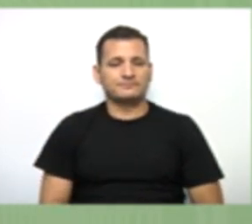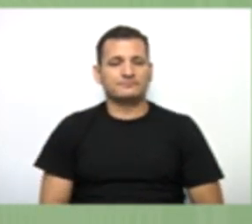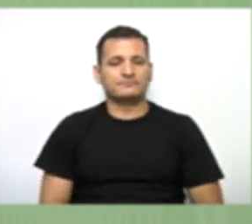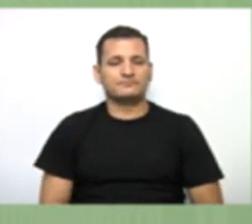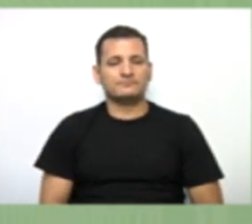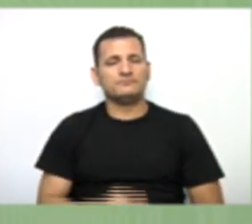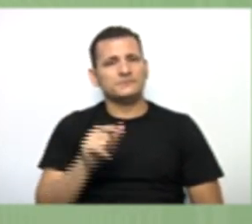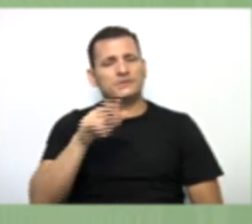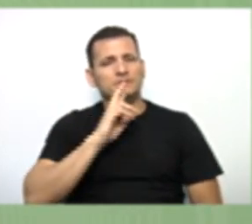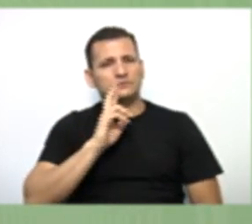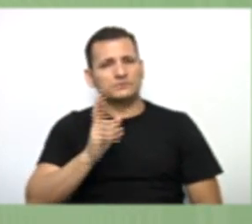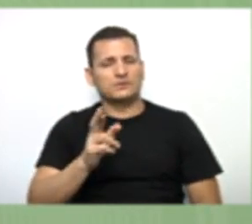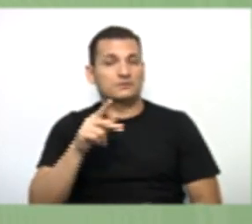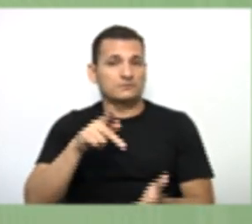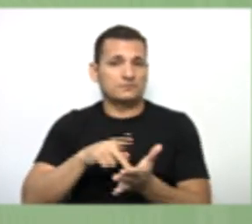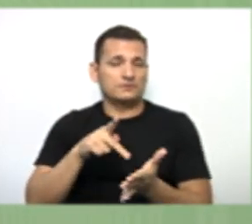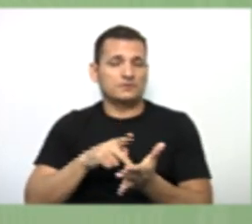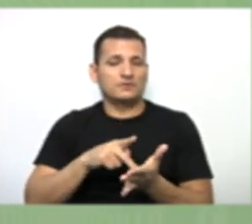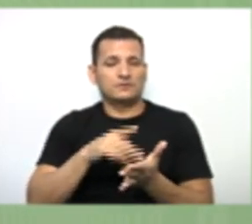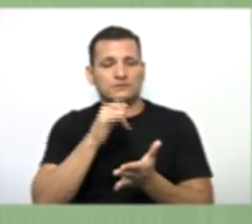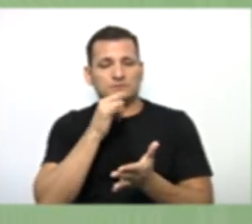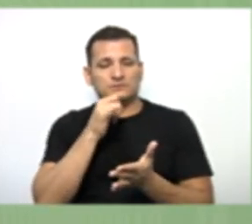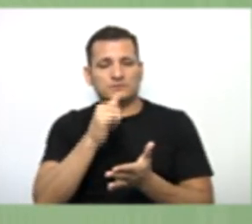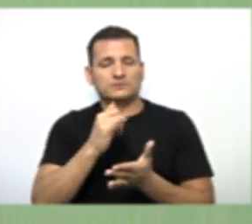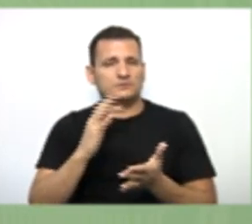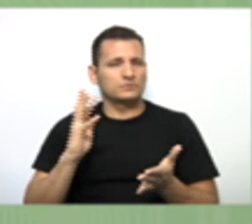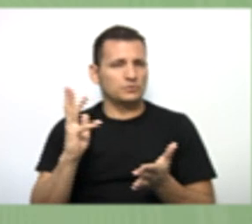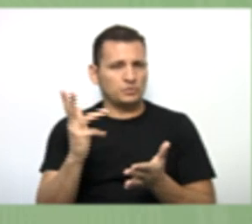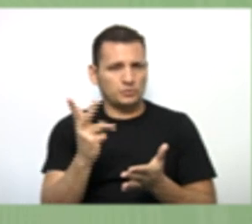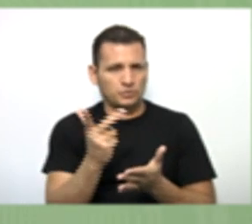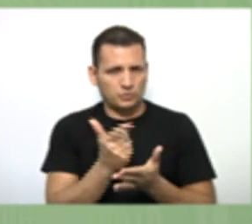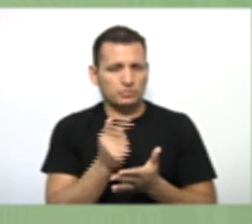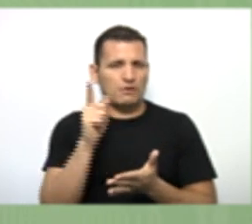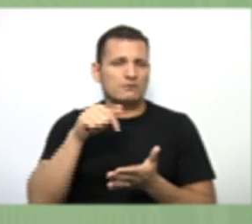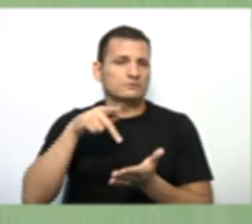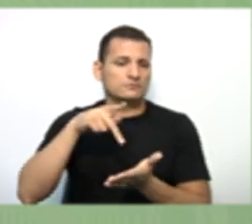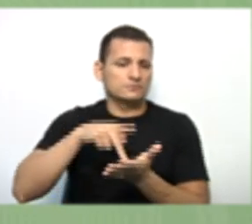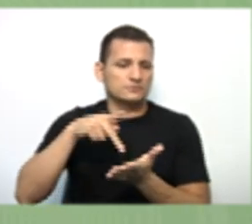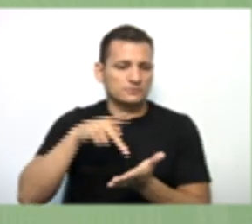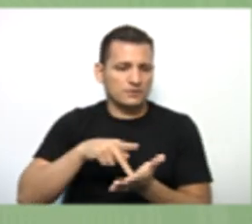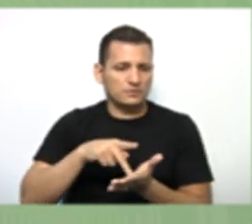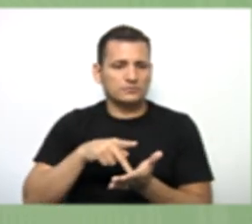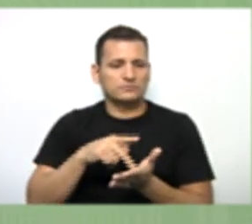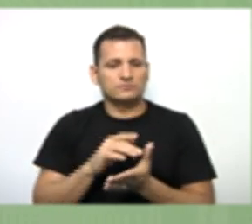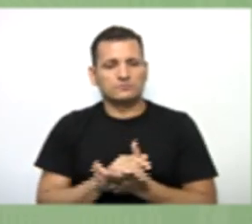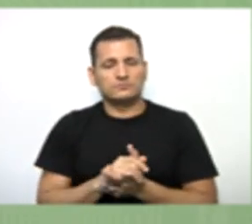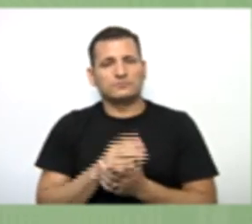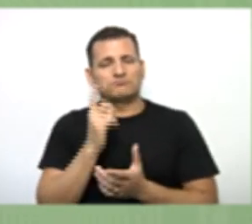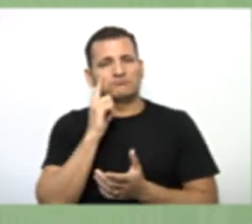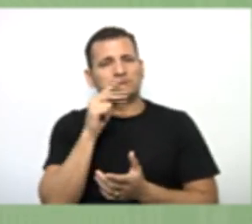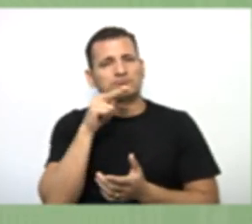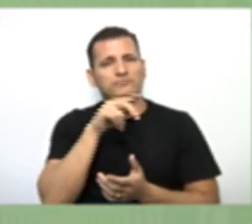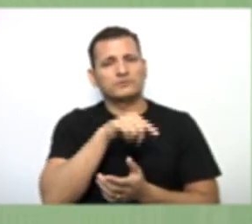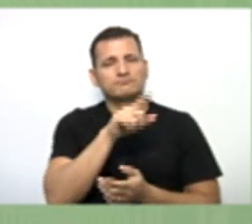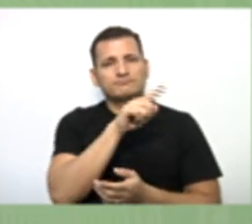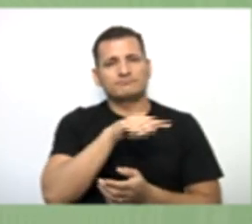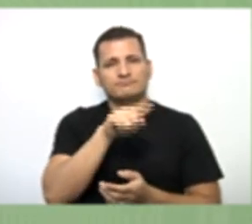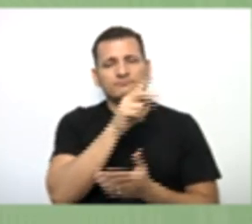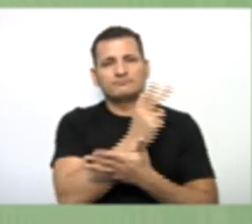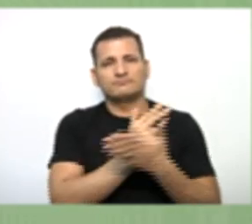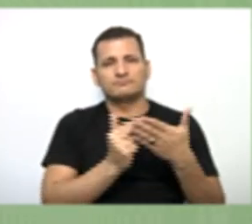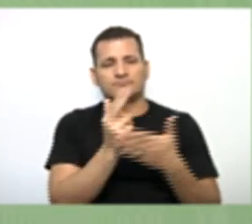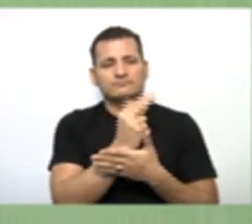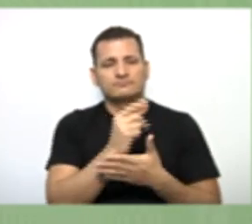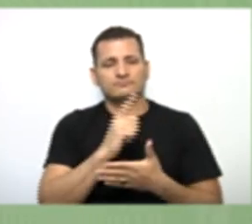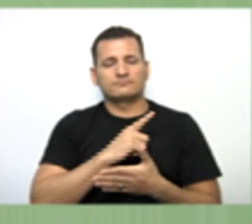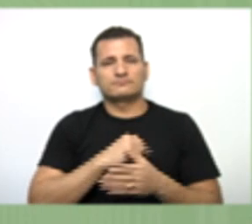resultado da operação será verdade se e somente se todas as variáveis de entrada forem verdade. Então, vamos pegar esse circuito lógico aqui, ó. Eu tenho uma